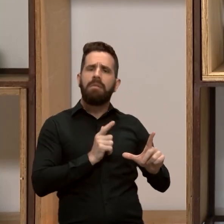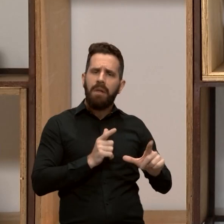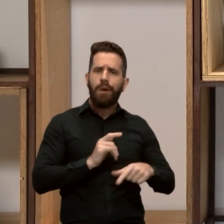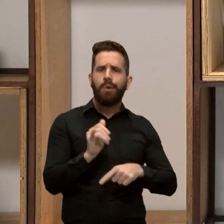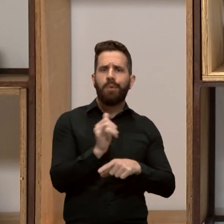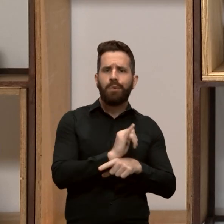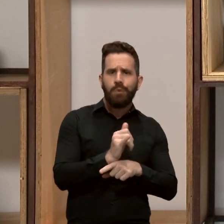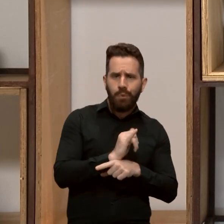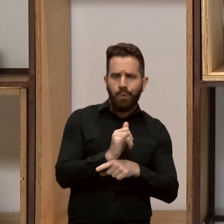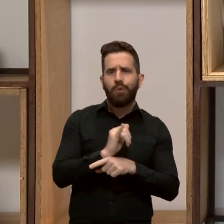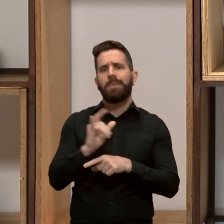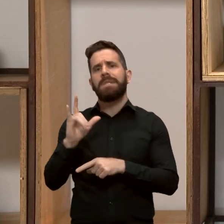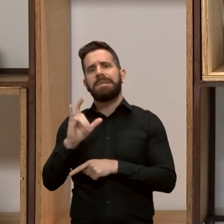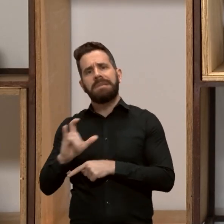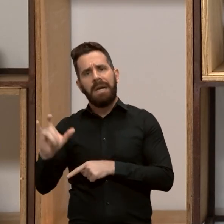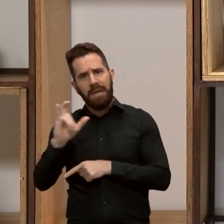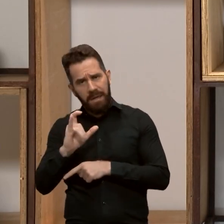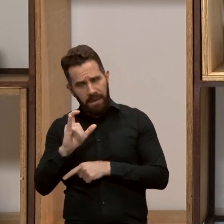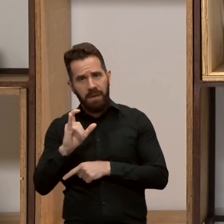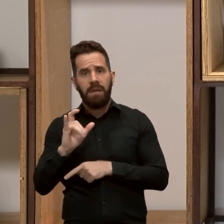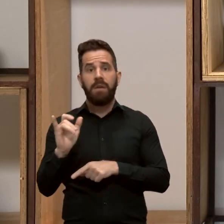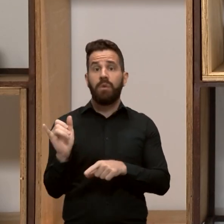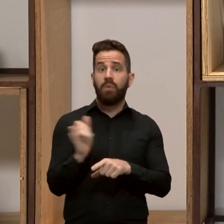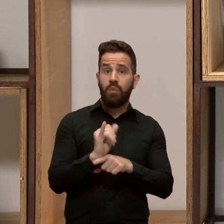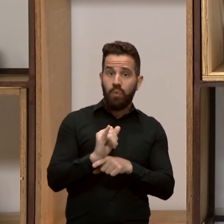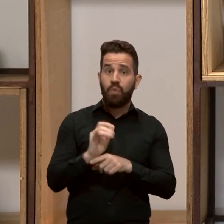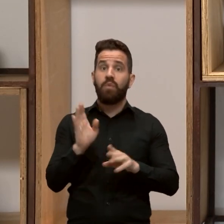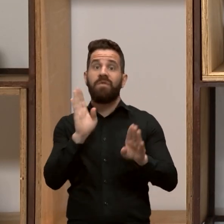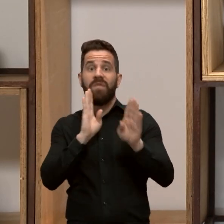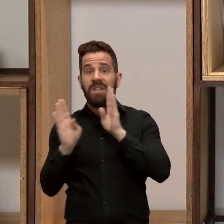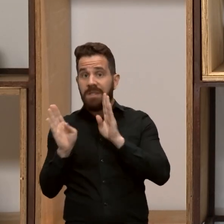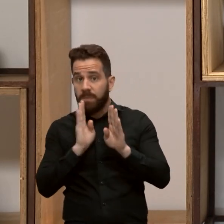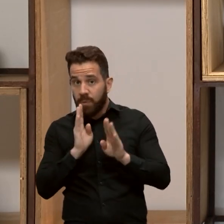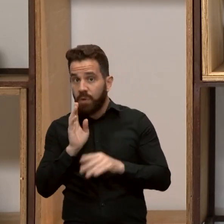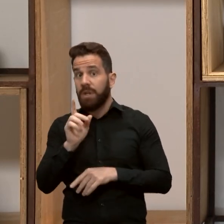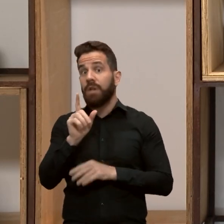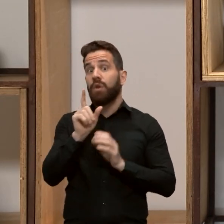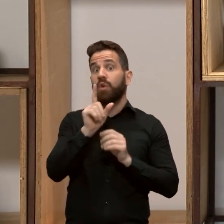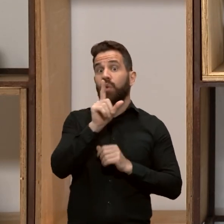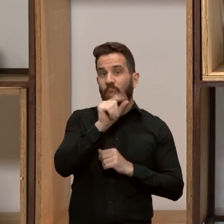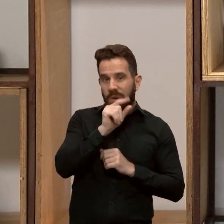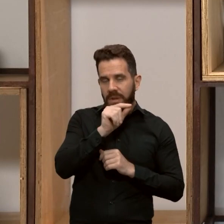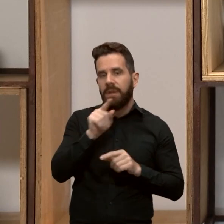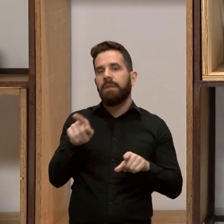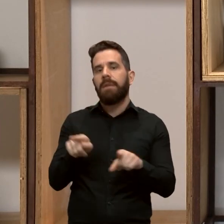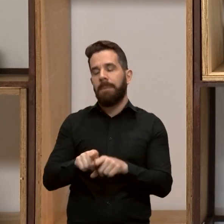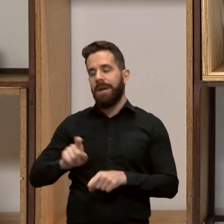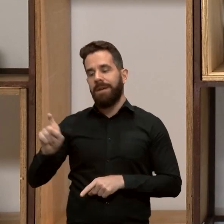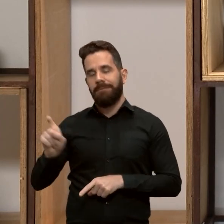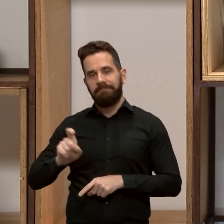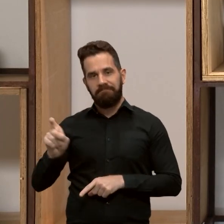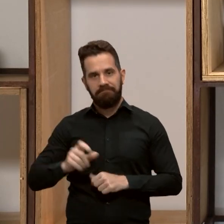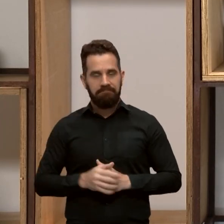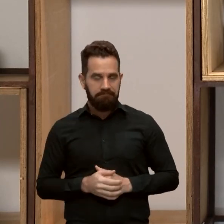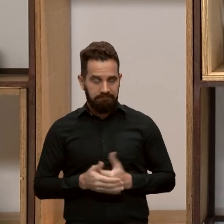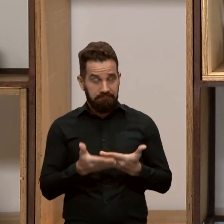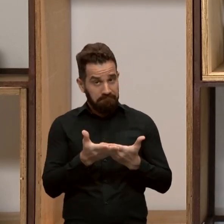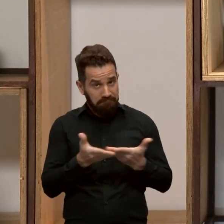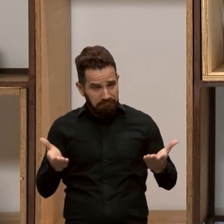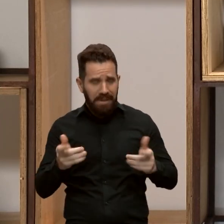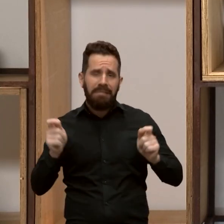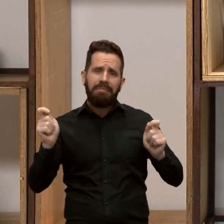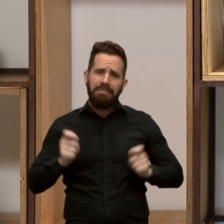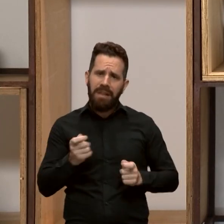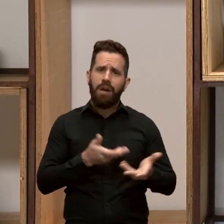Facebook, Twitter e até TikTok. Por esses canais, você pode interagir com o nosso conteúdo, curtir,